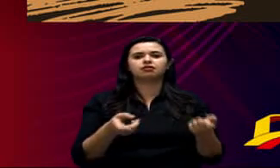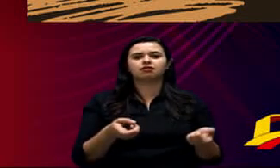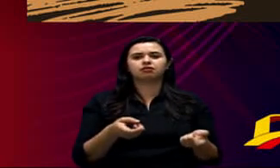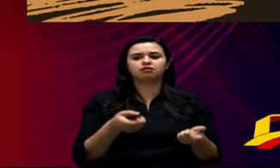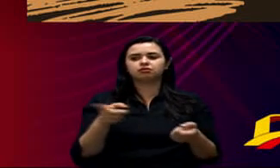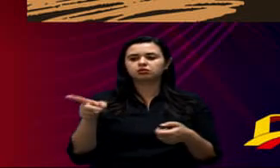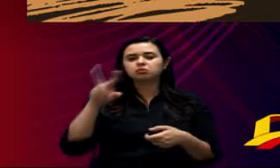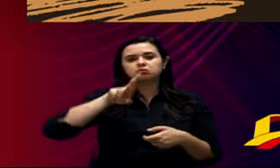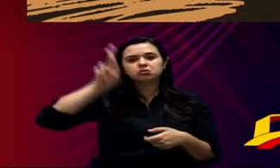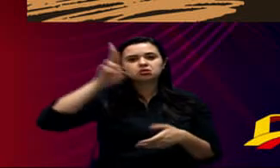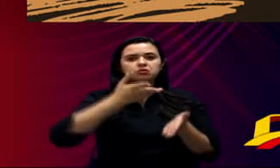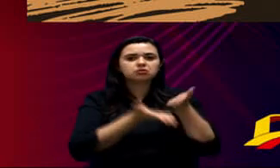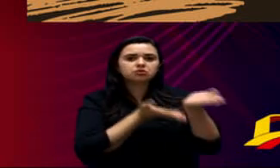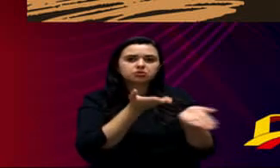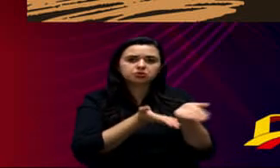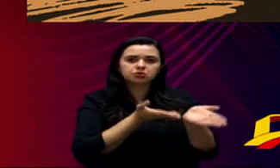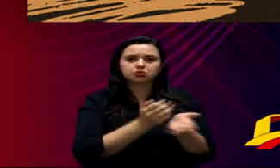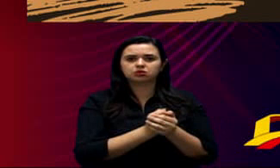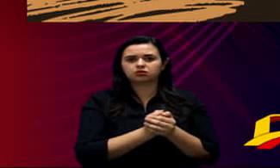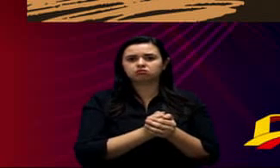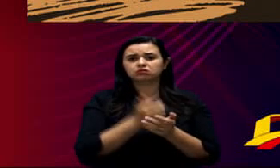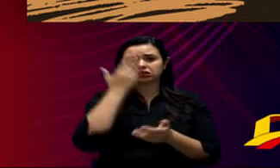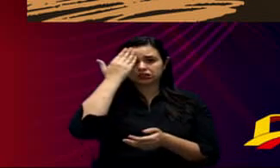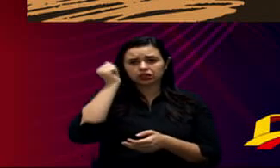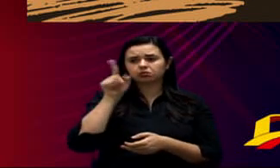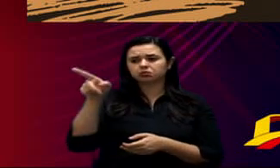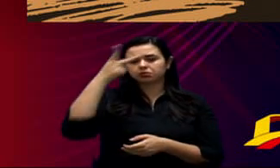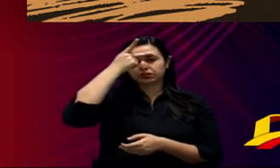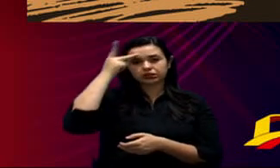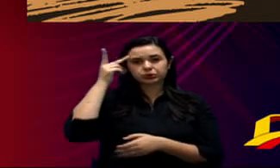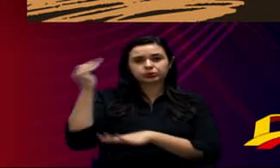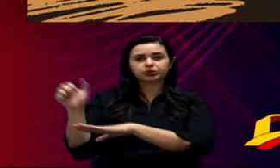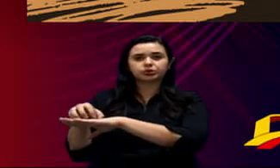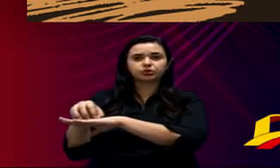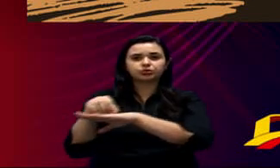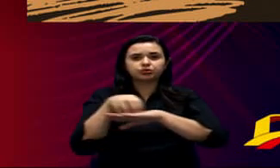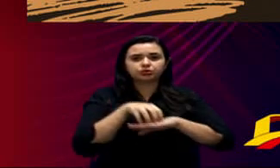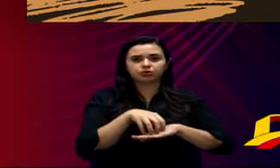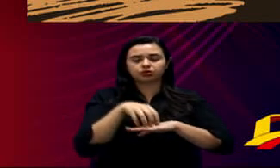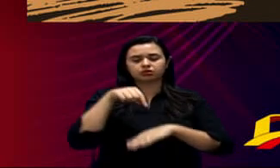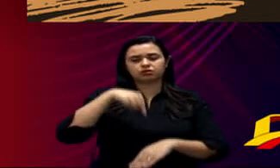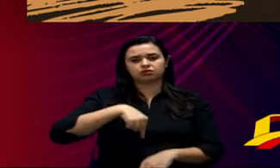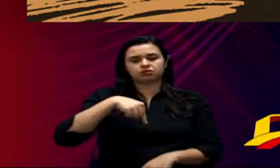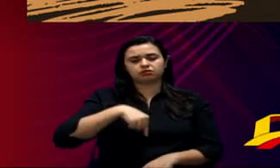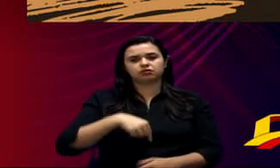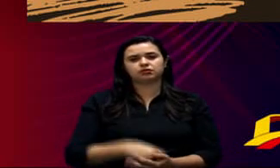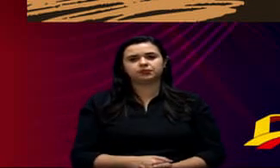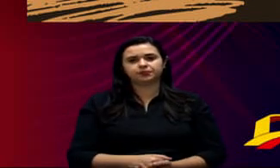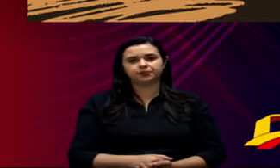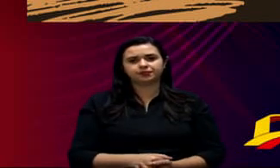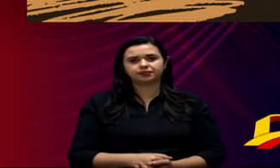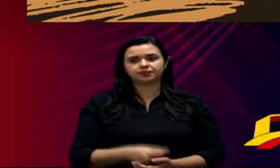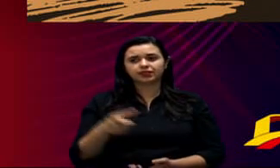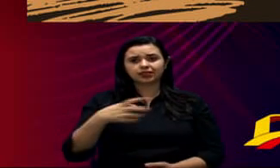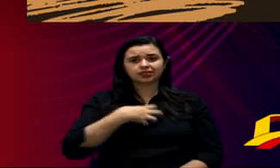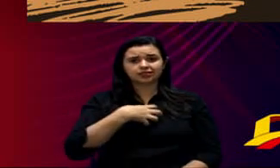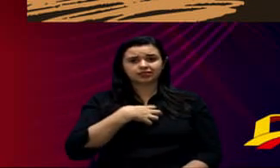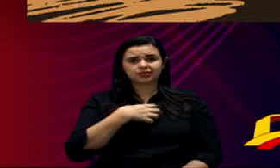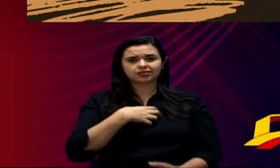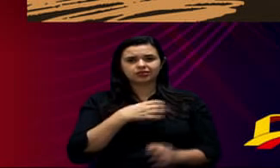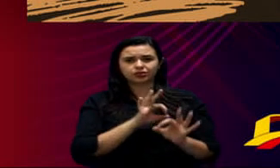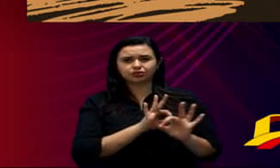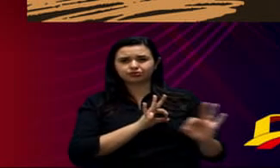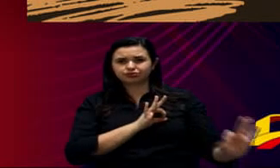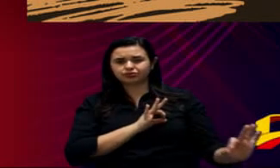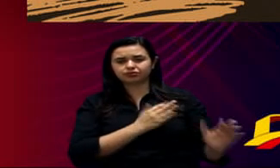viu aí a forma com que ele veio aqui, a pessoa, etc. Ele se sente longe dessas pessoas, ele se sente mal. Ele interage,